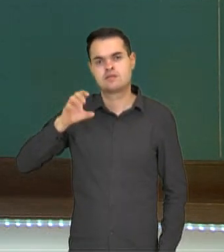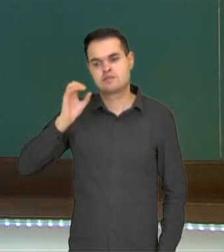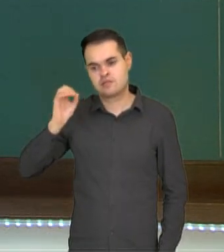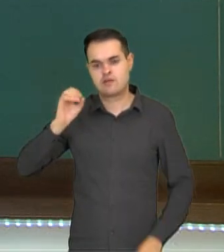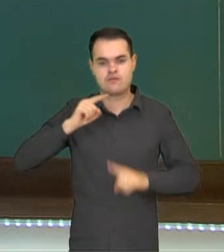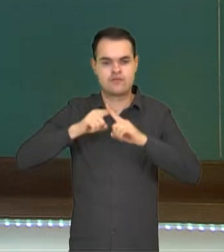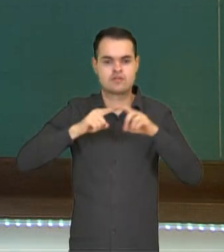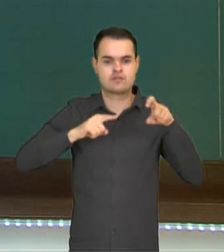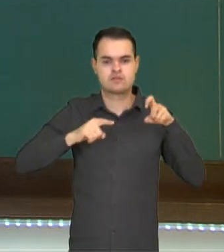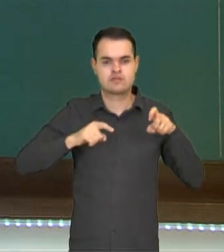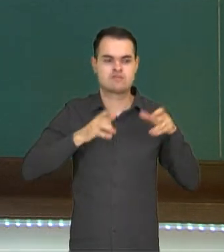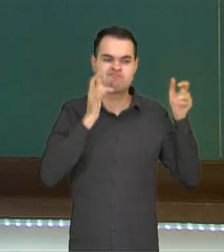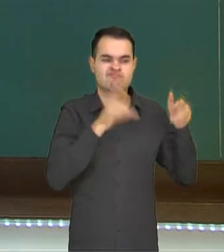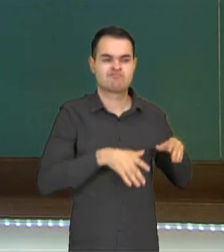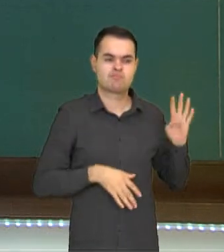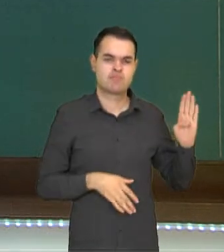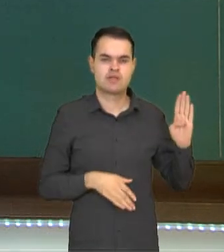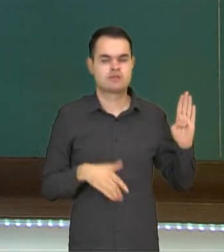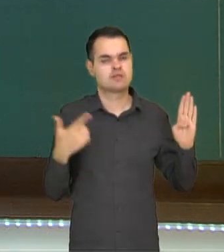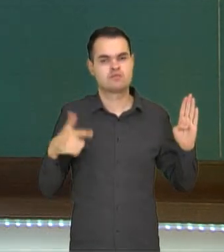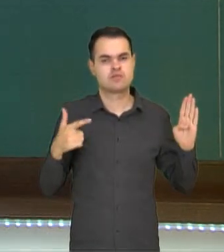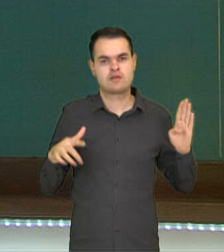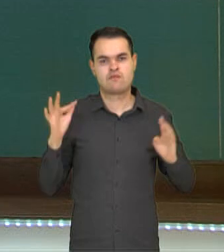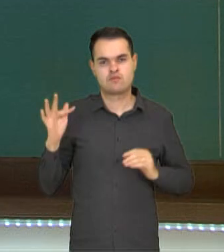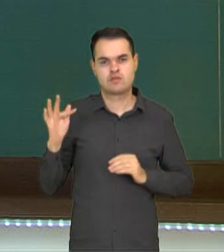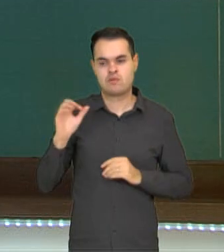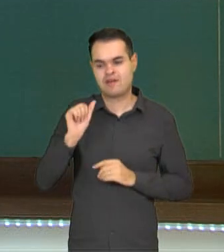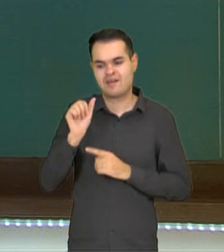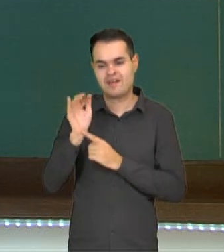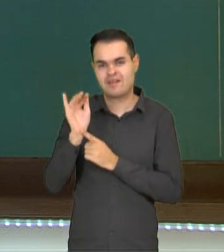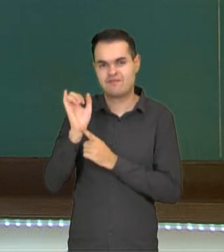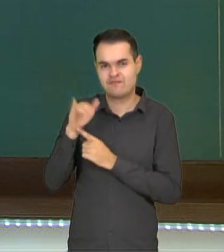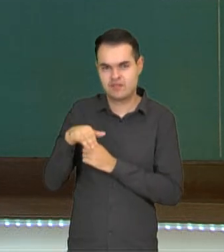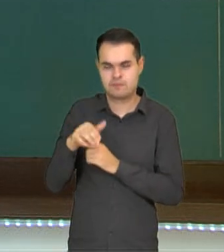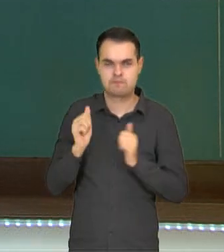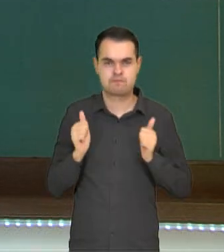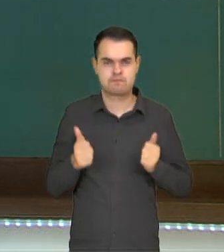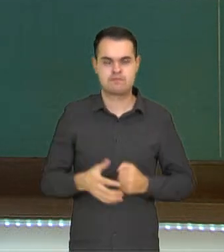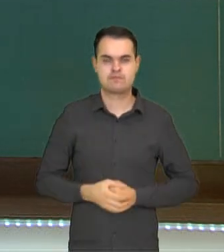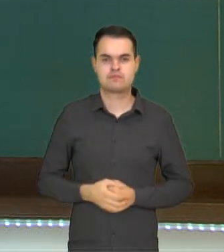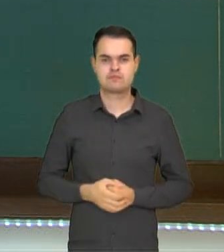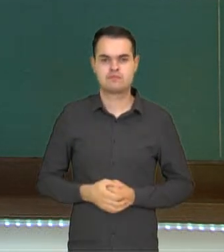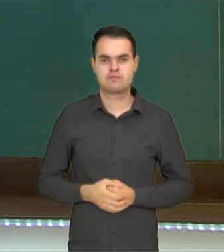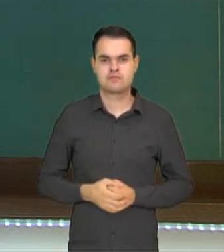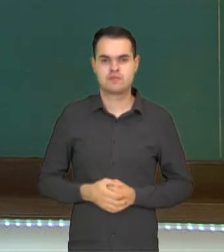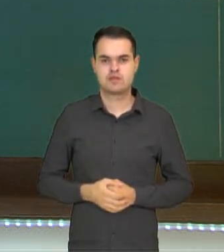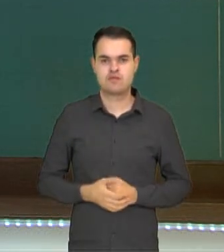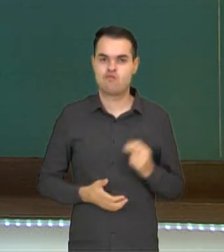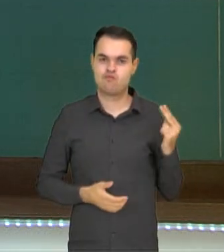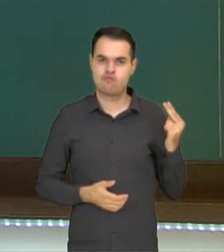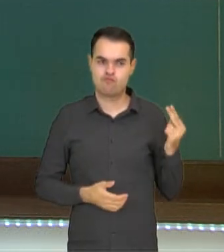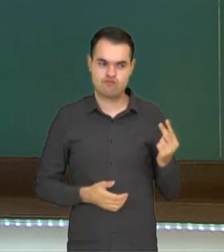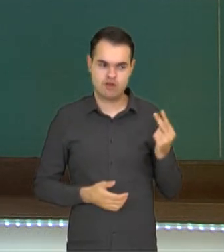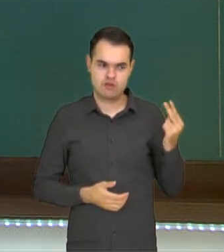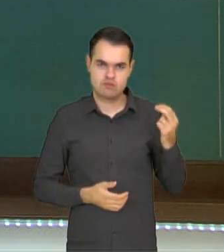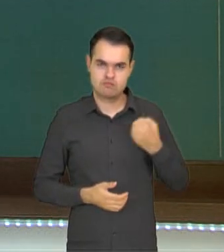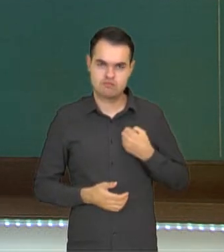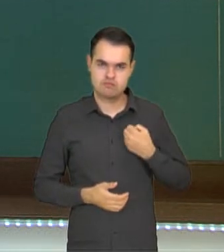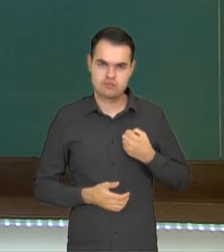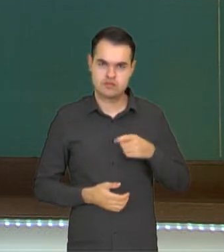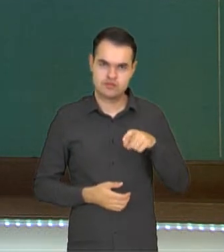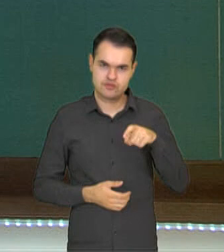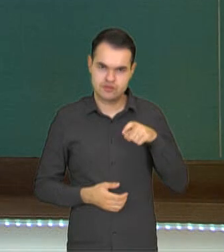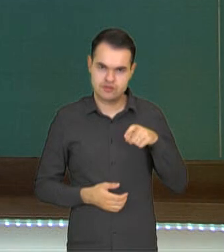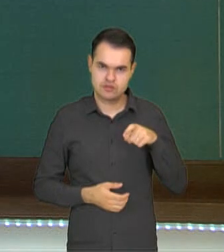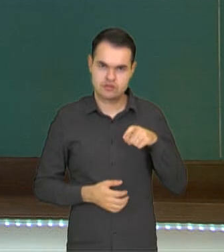b. Aí nós não temos uma função afim, tá bom? Então, o valor de x para o qual a função f de